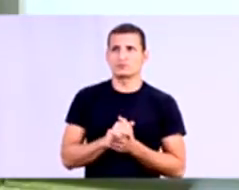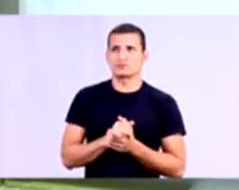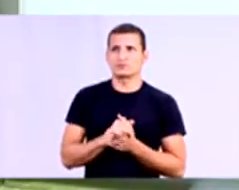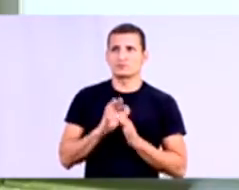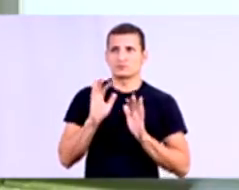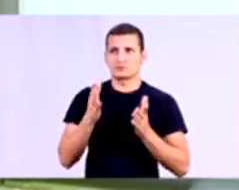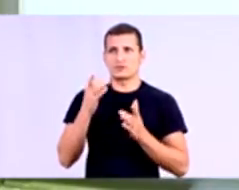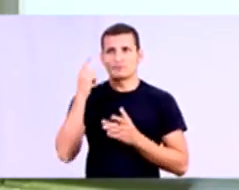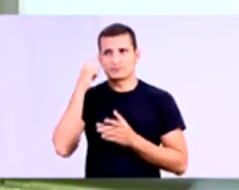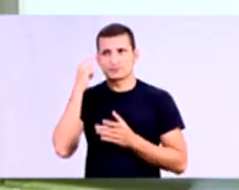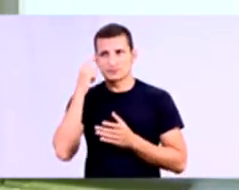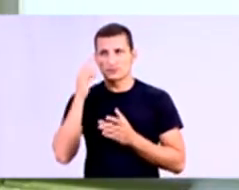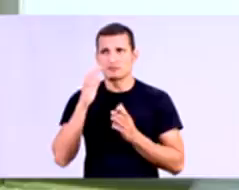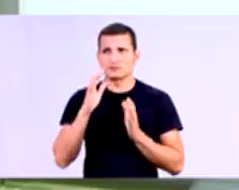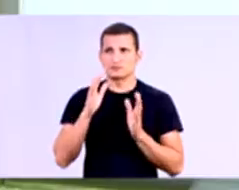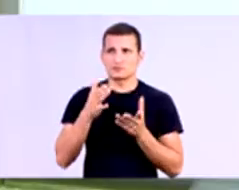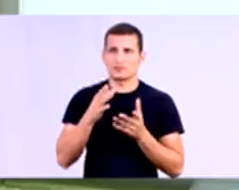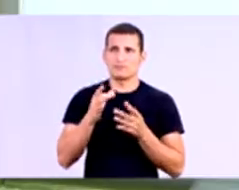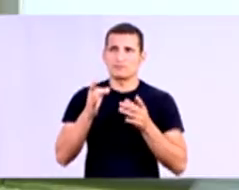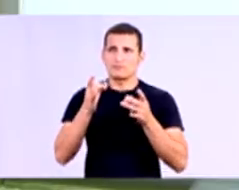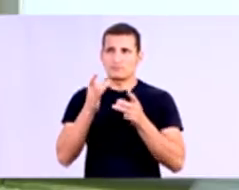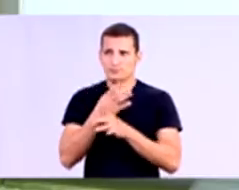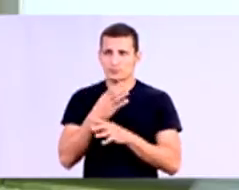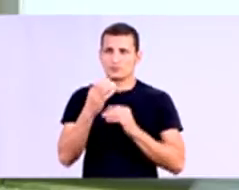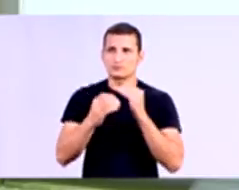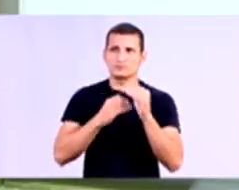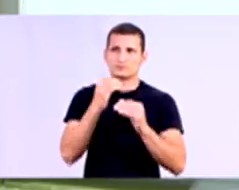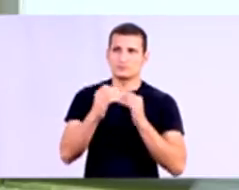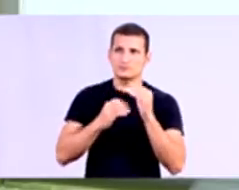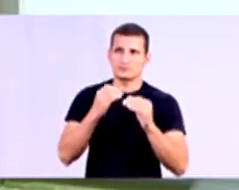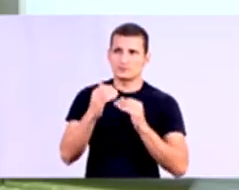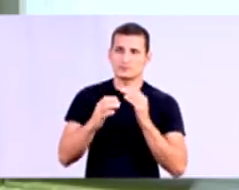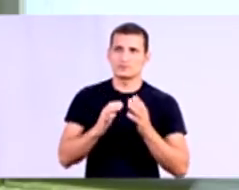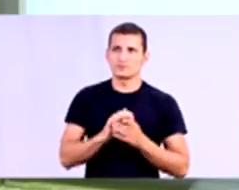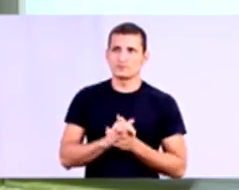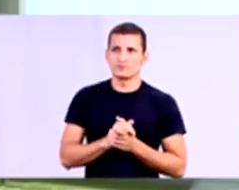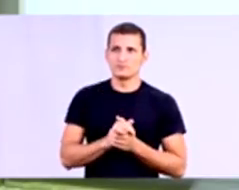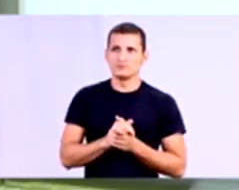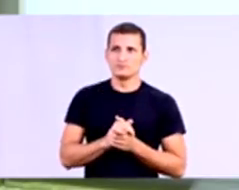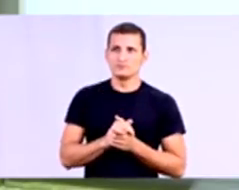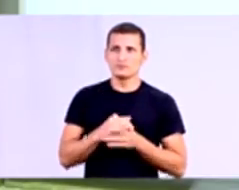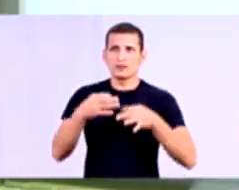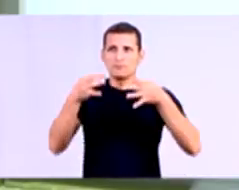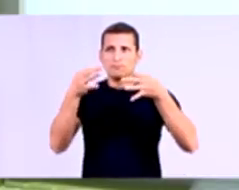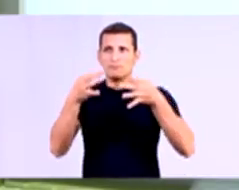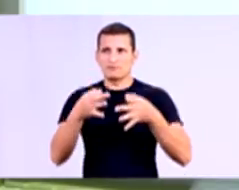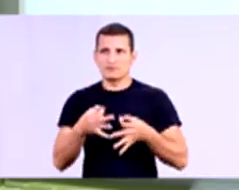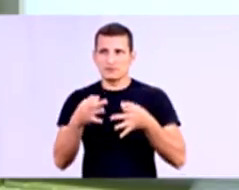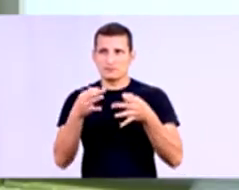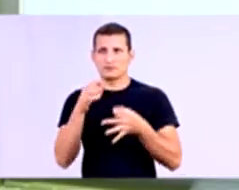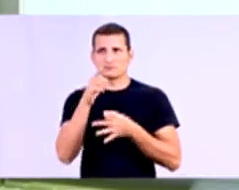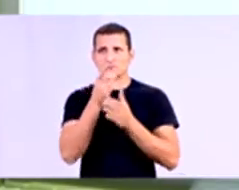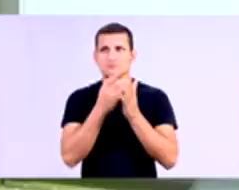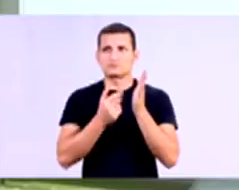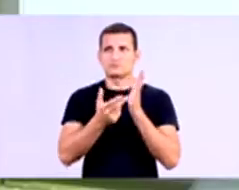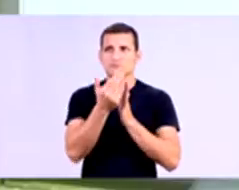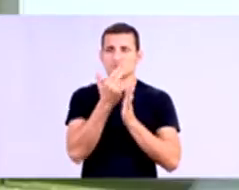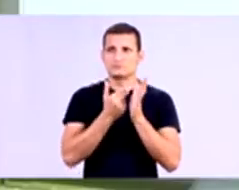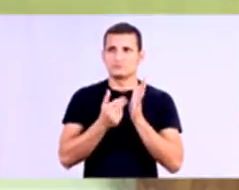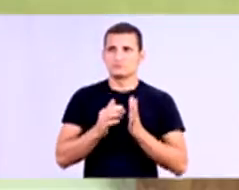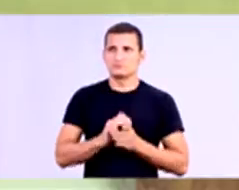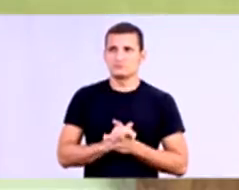já pensada, montada para um banco de dados, encaixa perfeitamente esse diagrama aqui, não é isso, professor